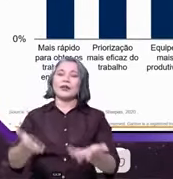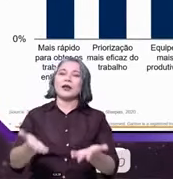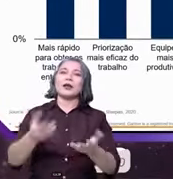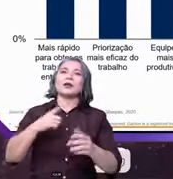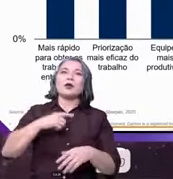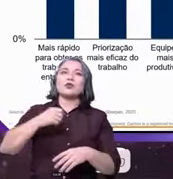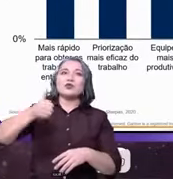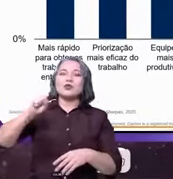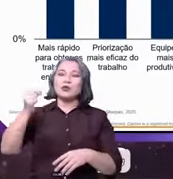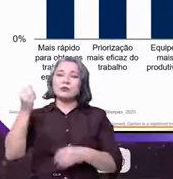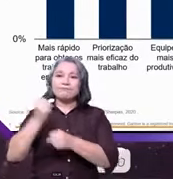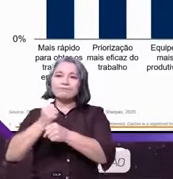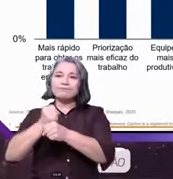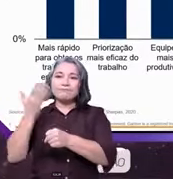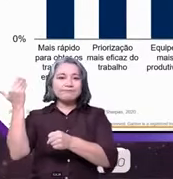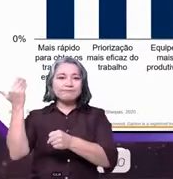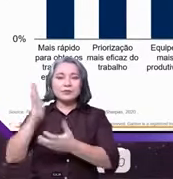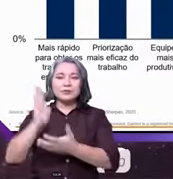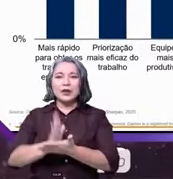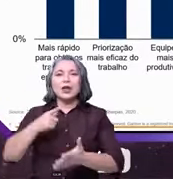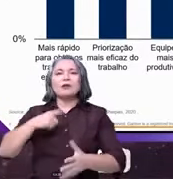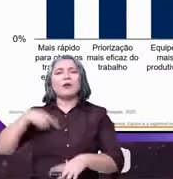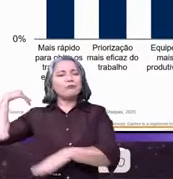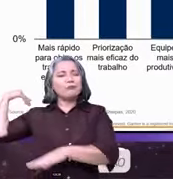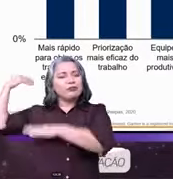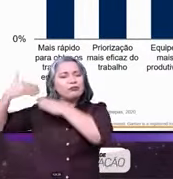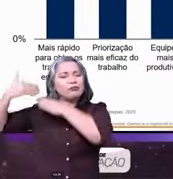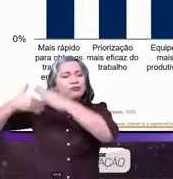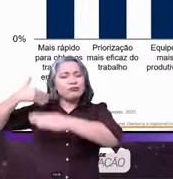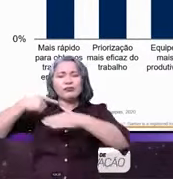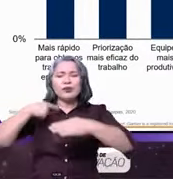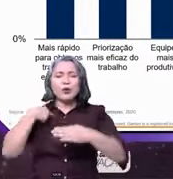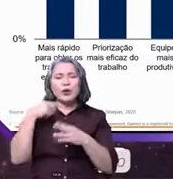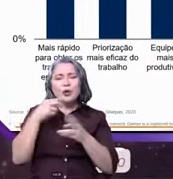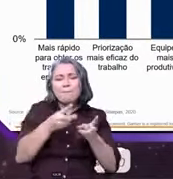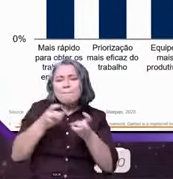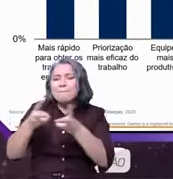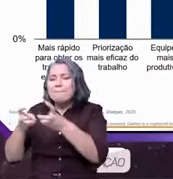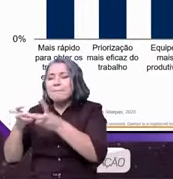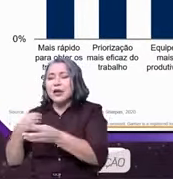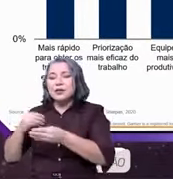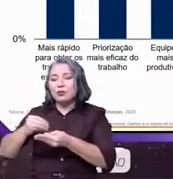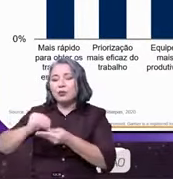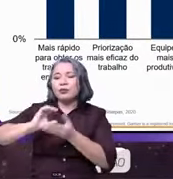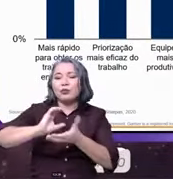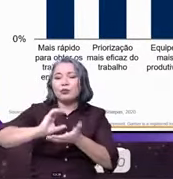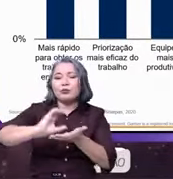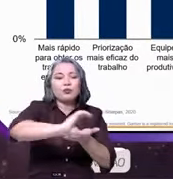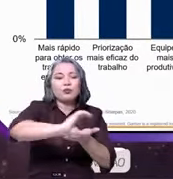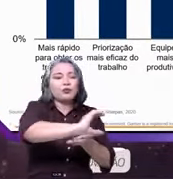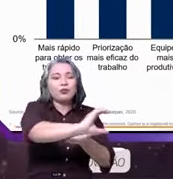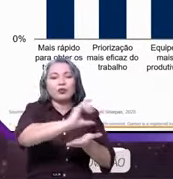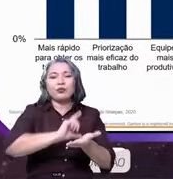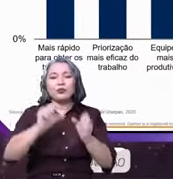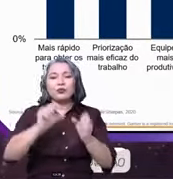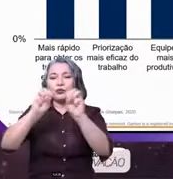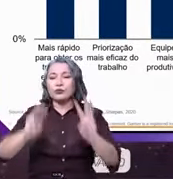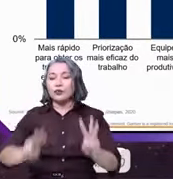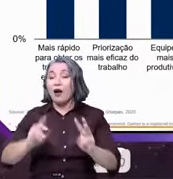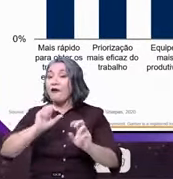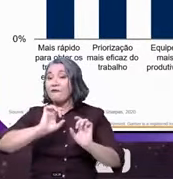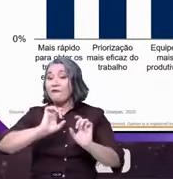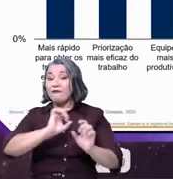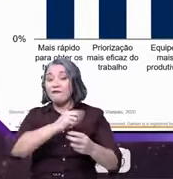18 anos atrás. E desde lá eu acompanho a evolução de entrega de software em todos os modelos, não só